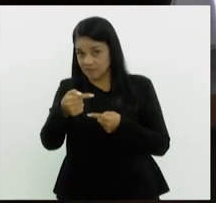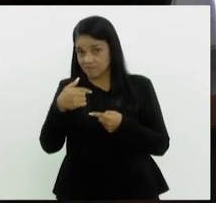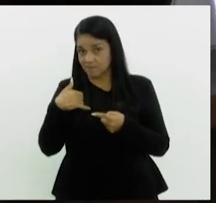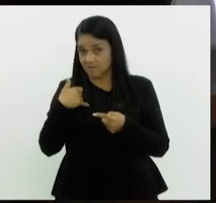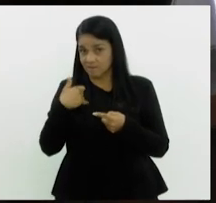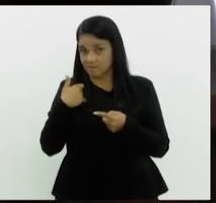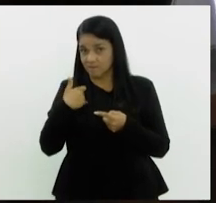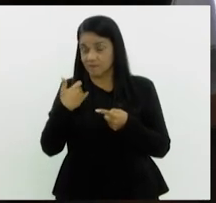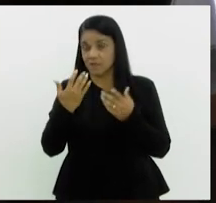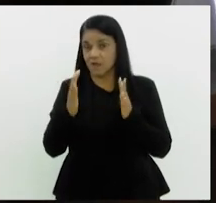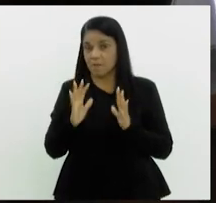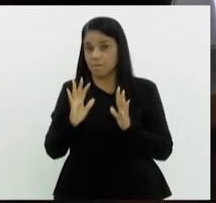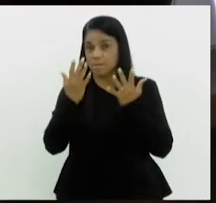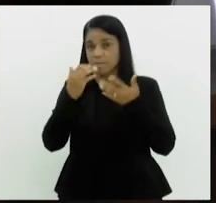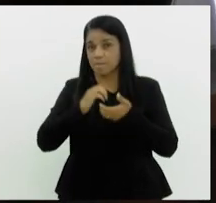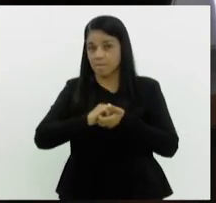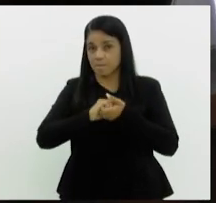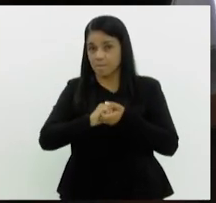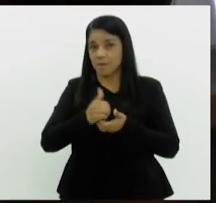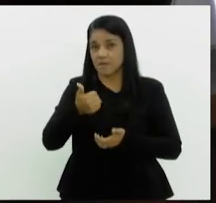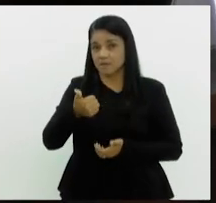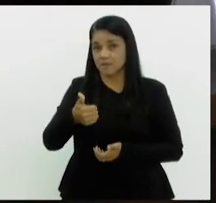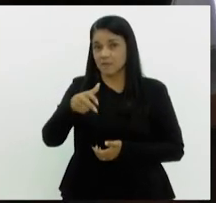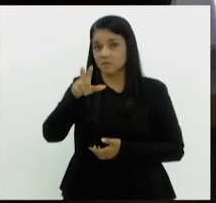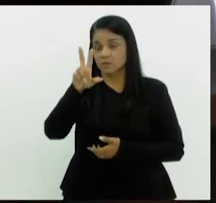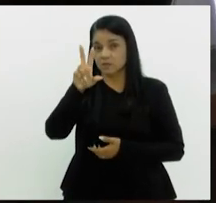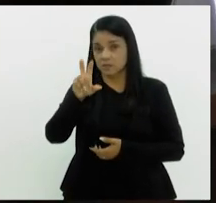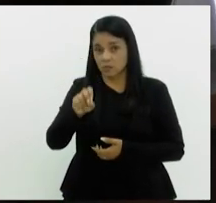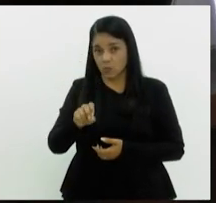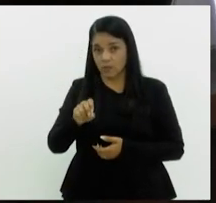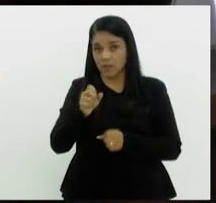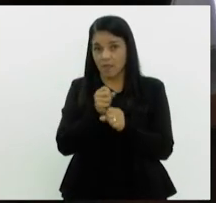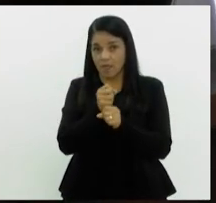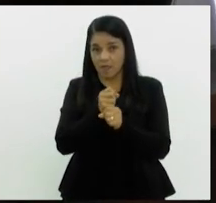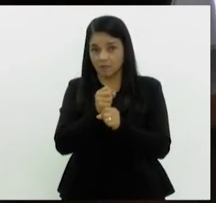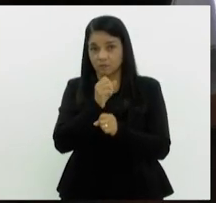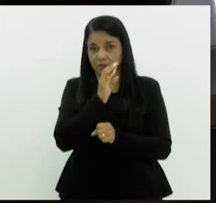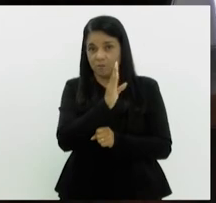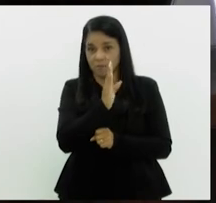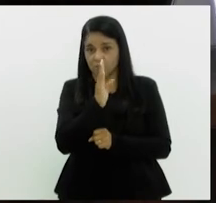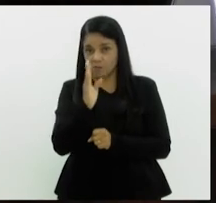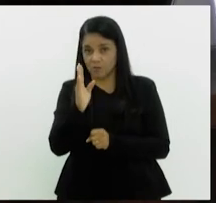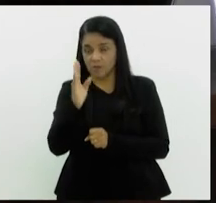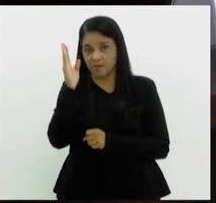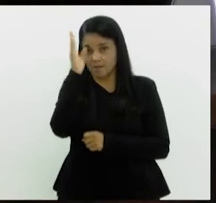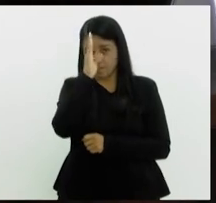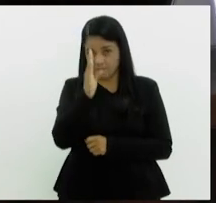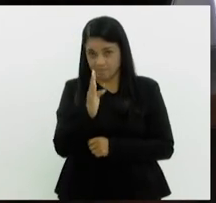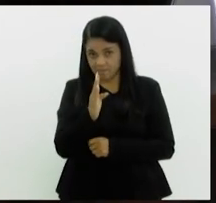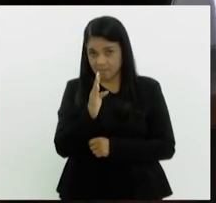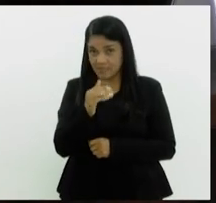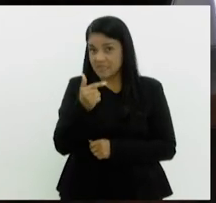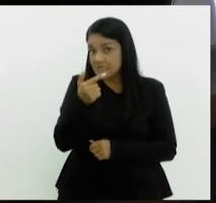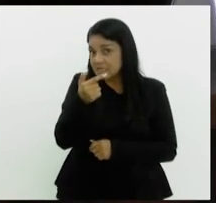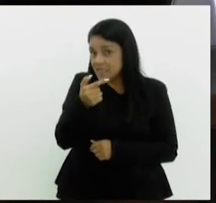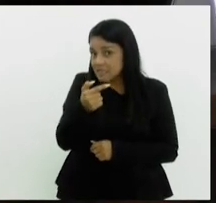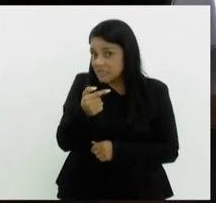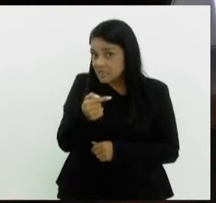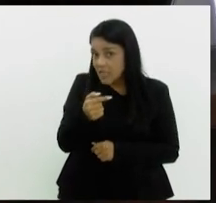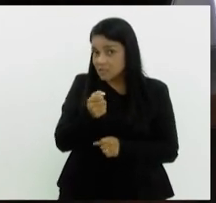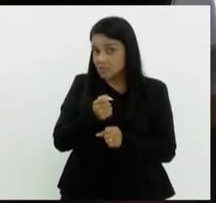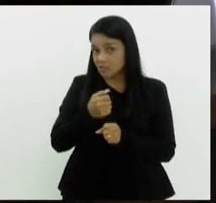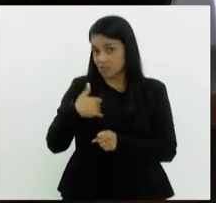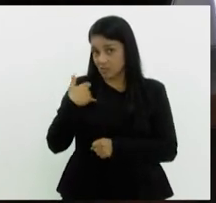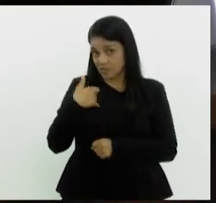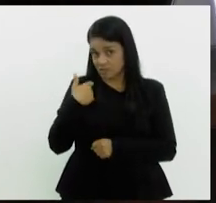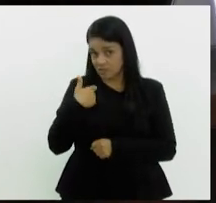ela parabeniza os 150 anos da Biblioteca Nacional, com 17 anos. Nesse